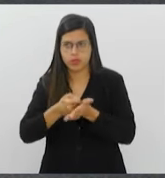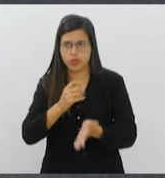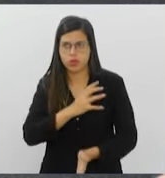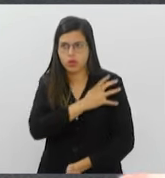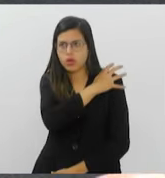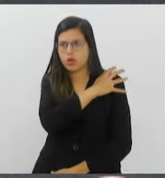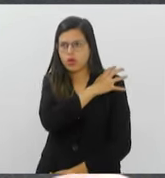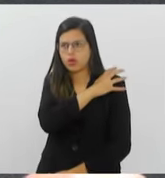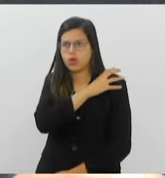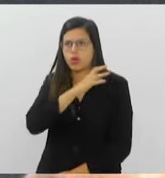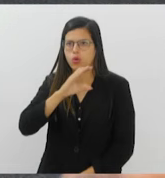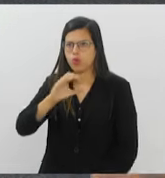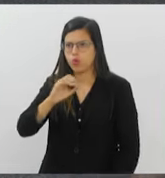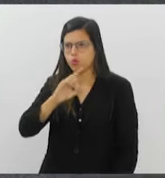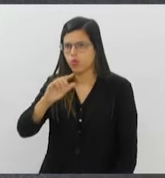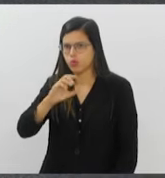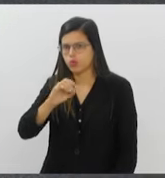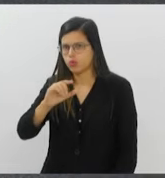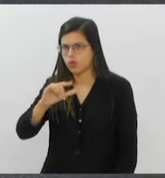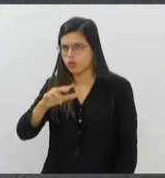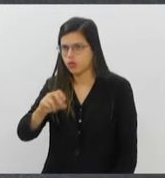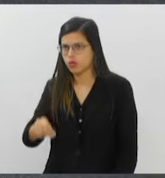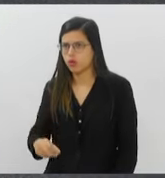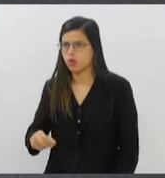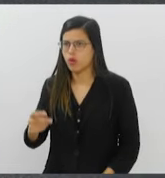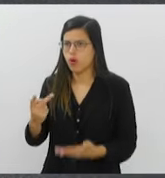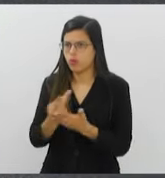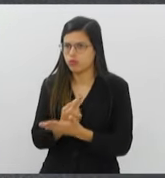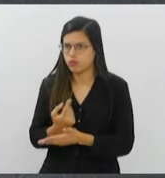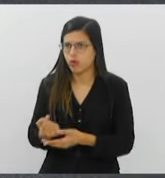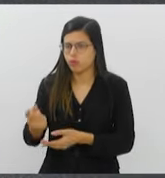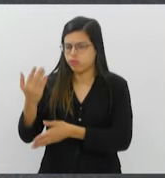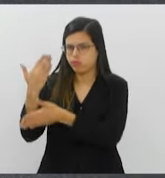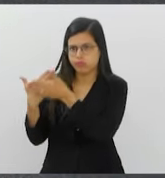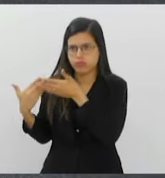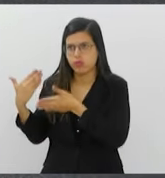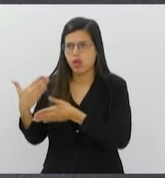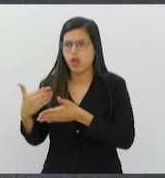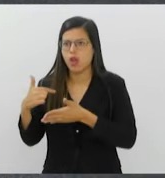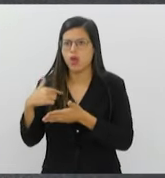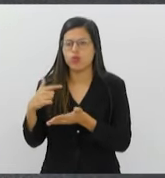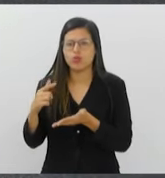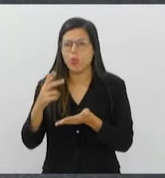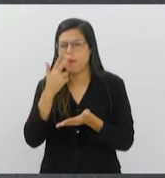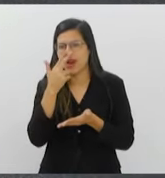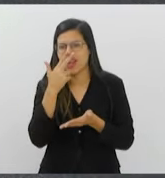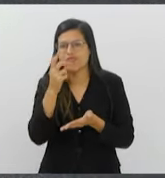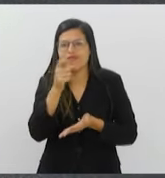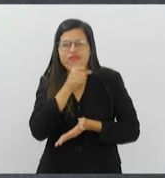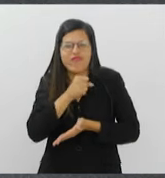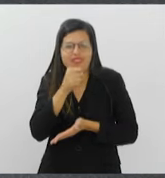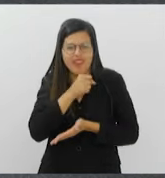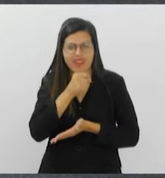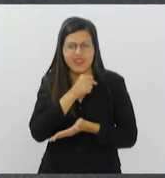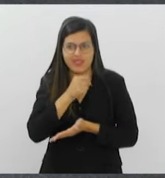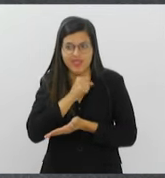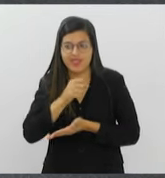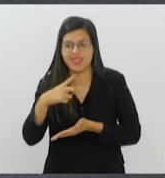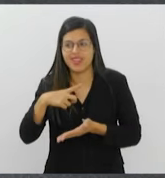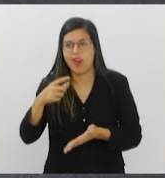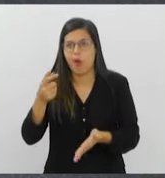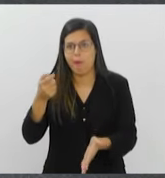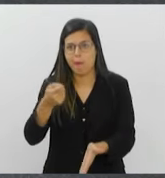noção. Não, isso aconteceu há muito tempo atrás. Eu, que sou um tiranossauro rex, tenho a